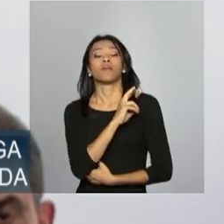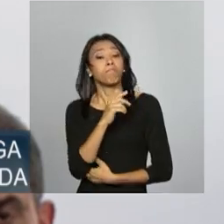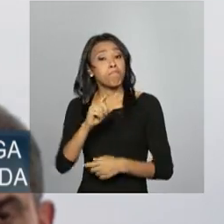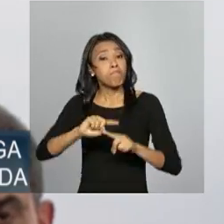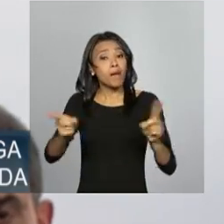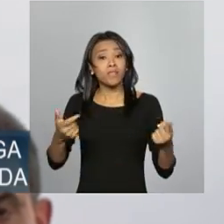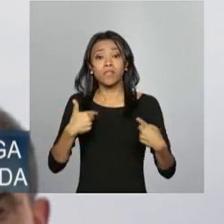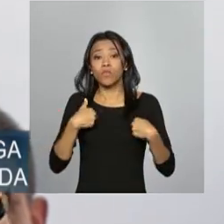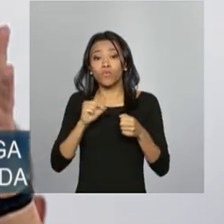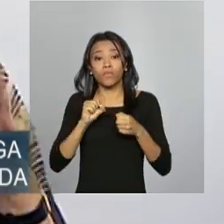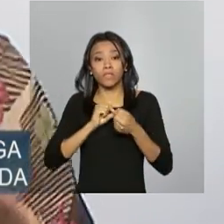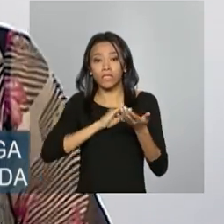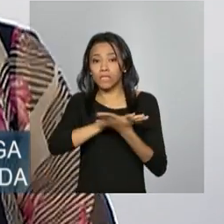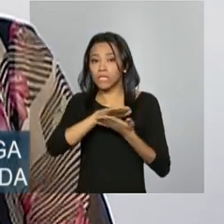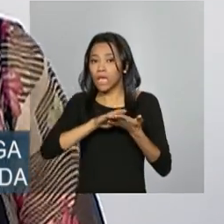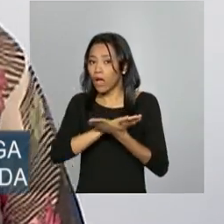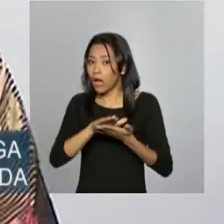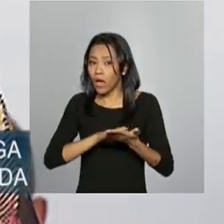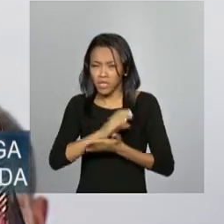responsabilidade.